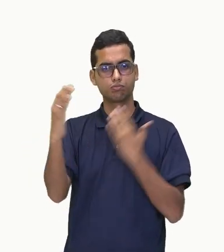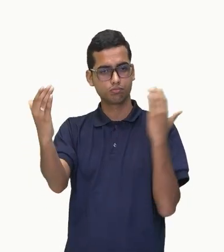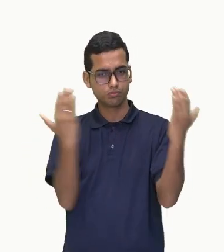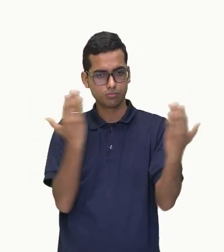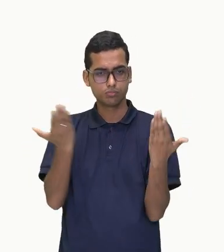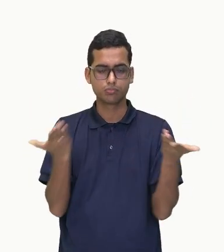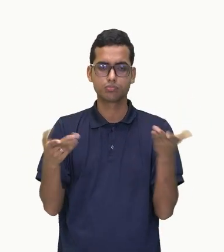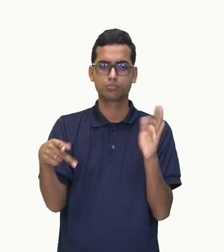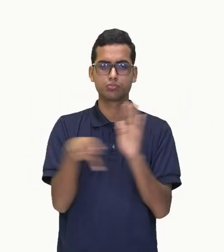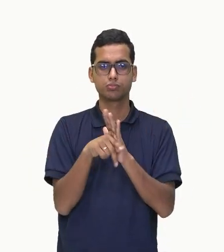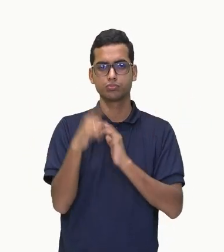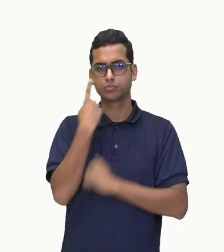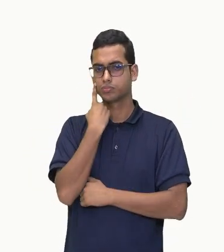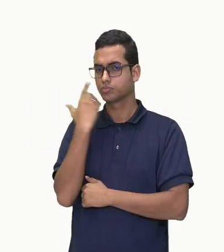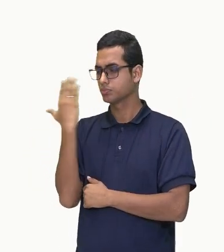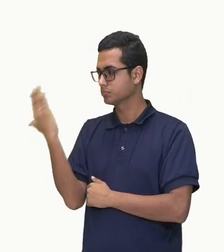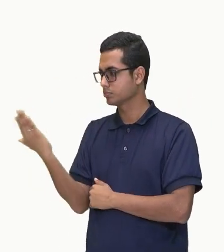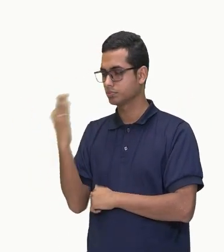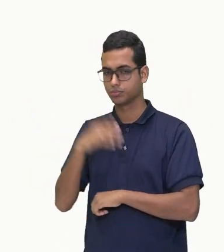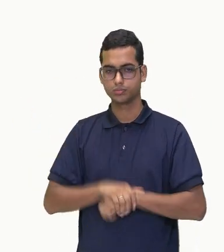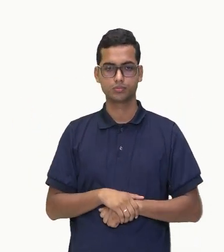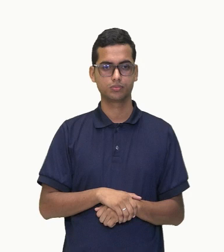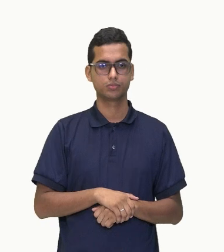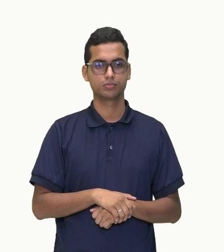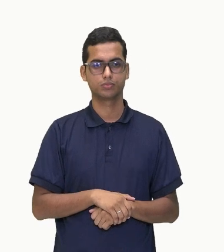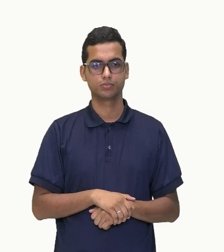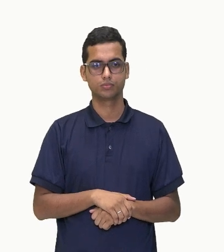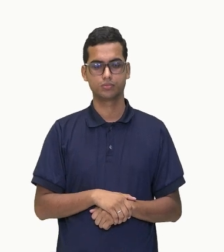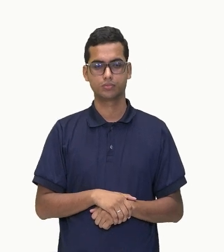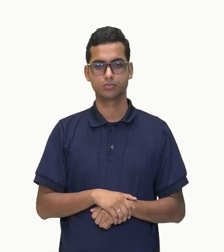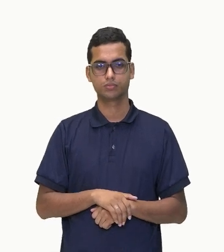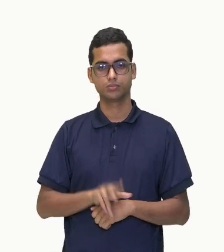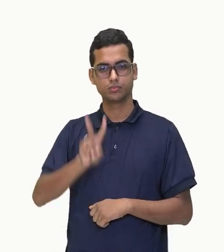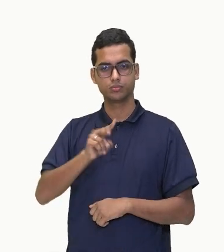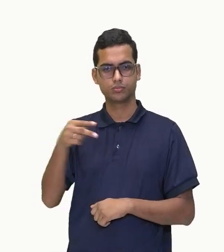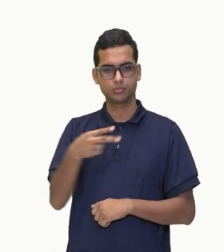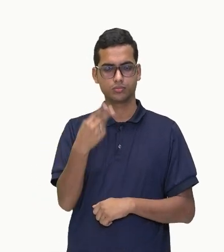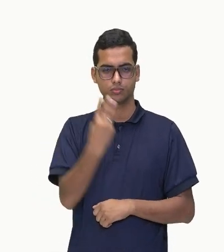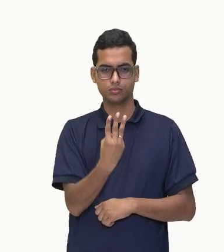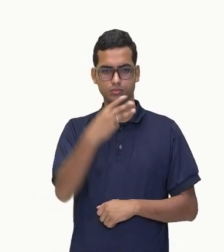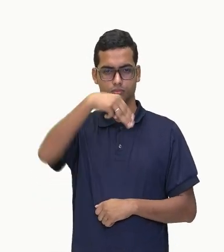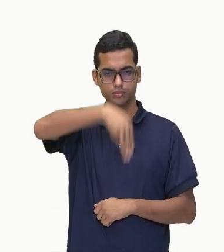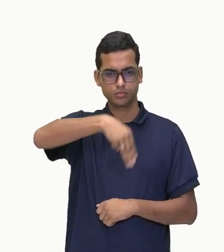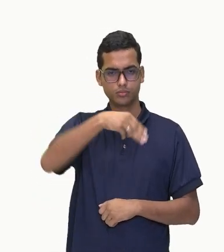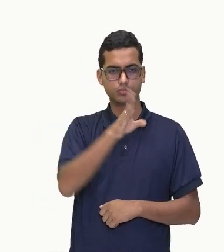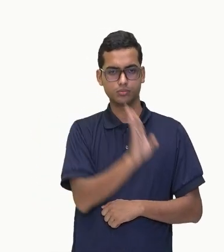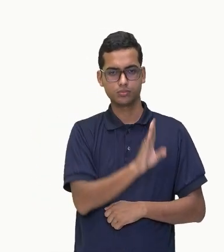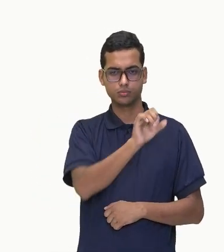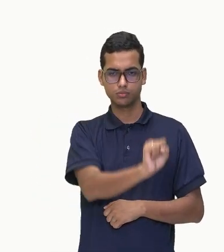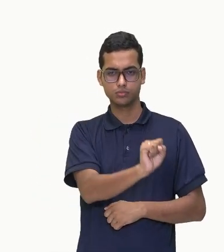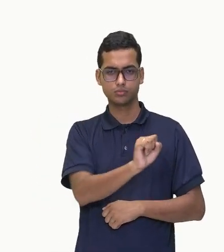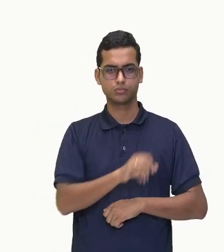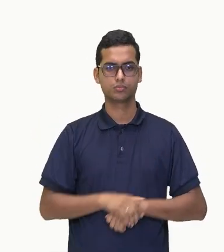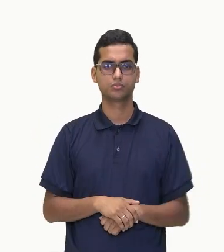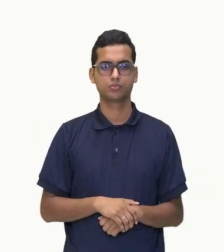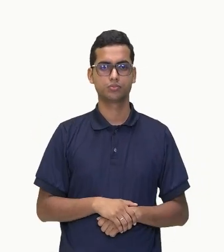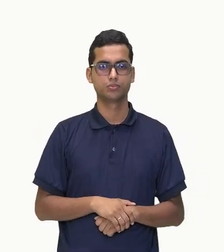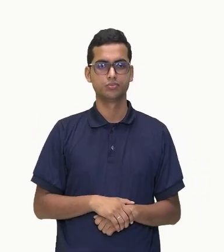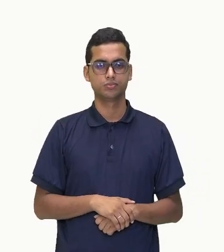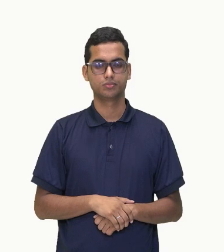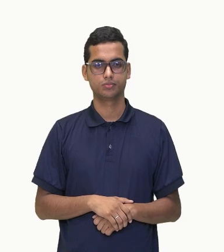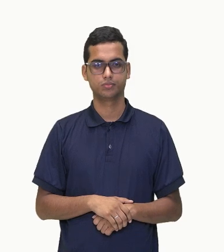aqui, velocidade vale 3 metros por segundo. Se ela